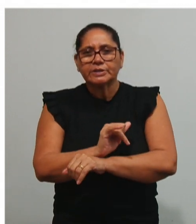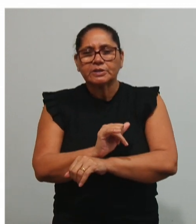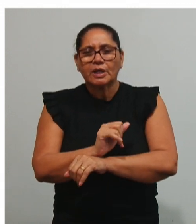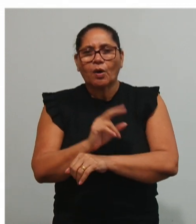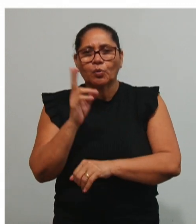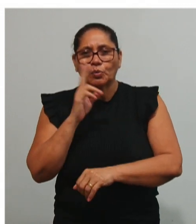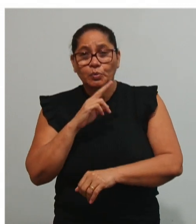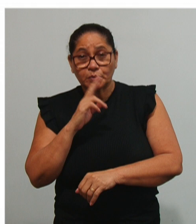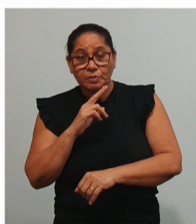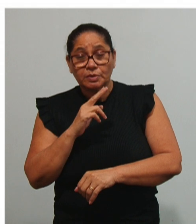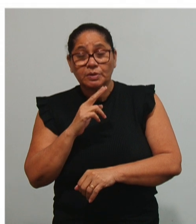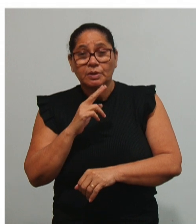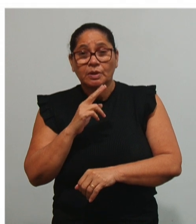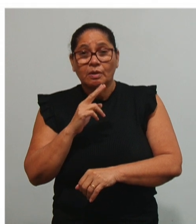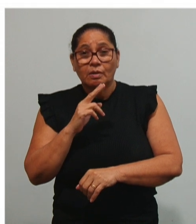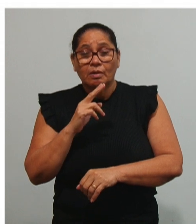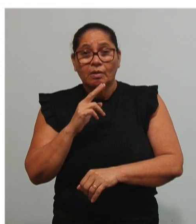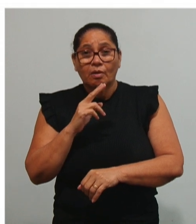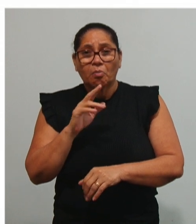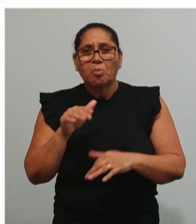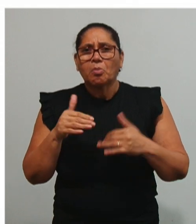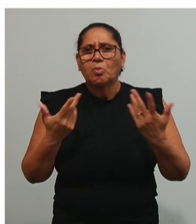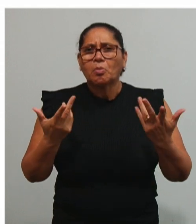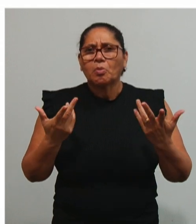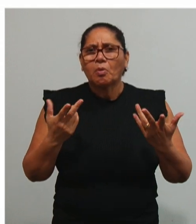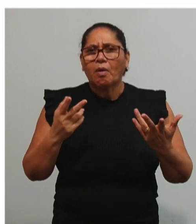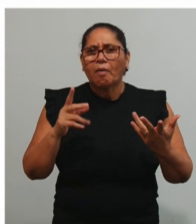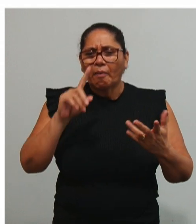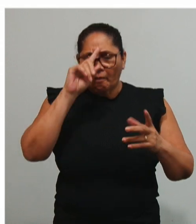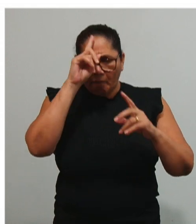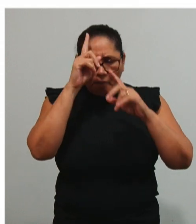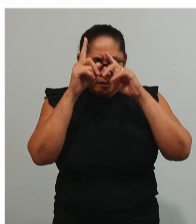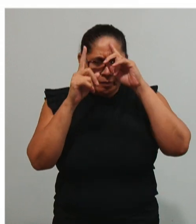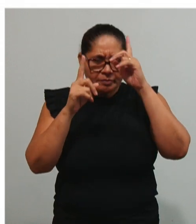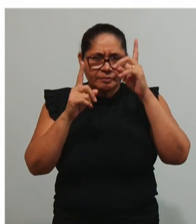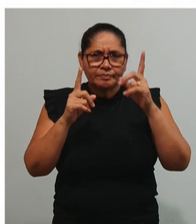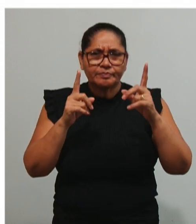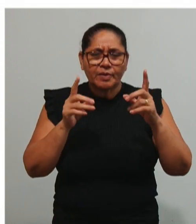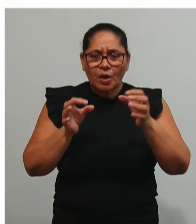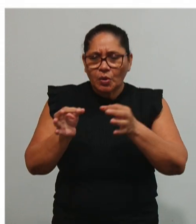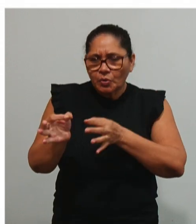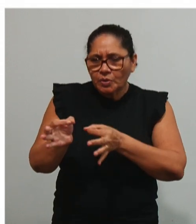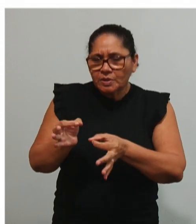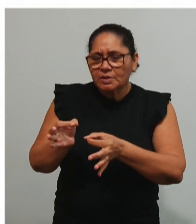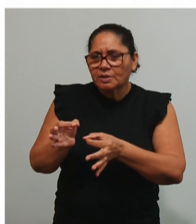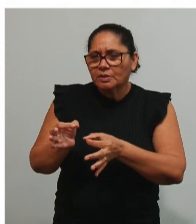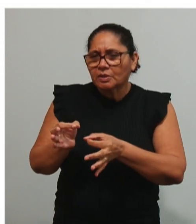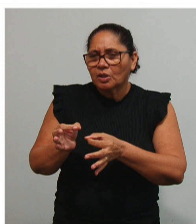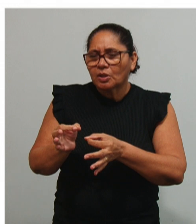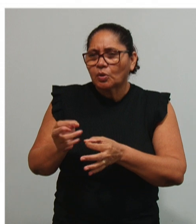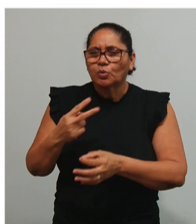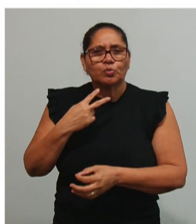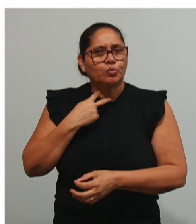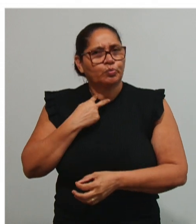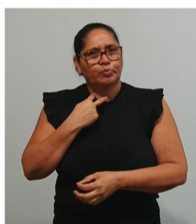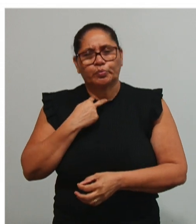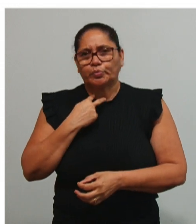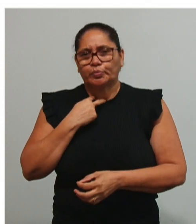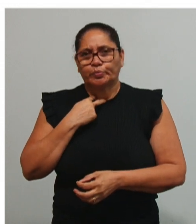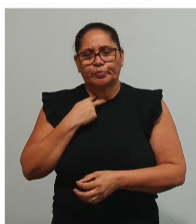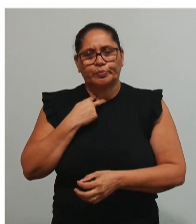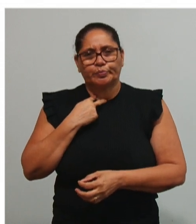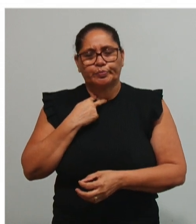emergente. Qual que é a ideia em relação à estratégia emergente? A organização ela não pode se fechar para o